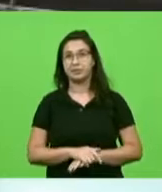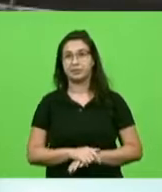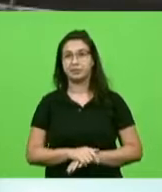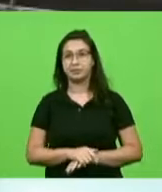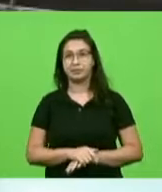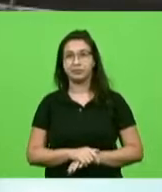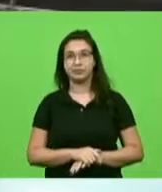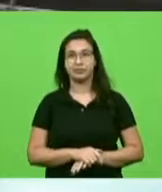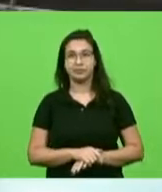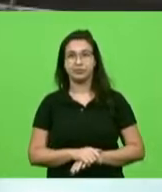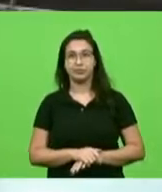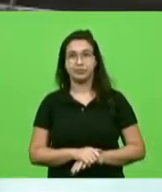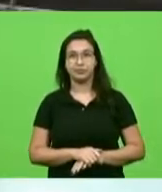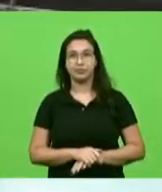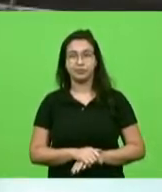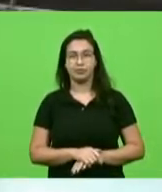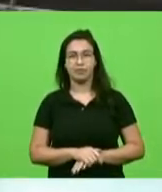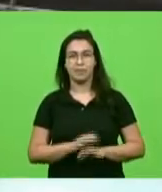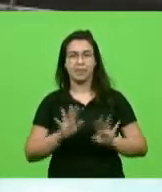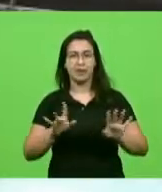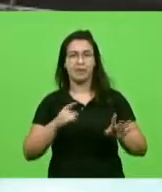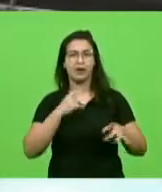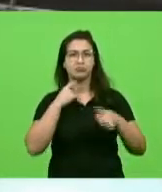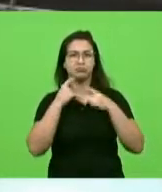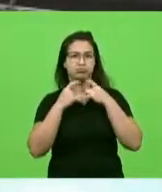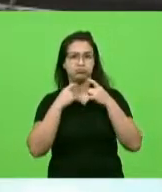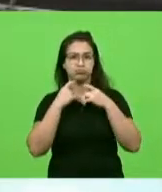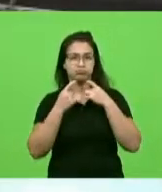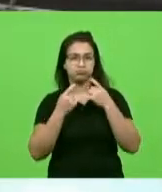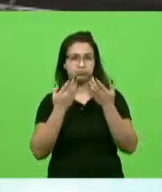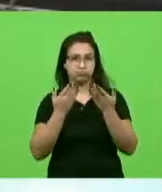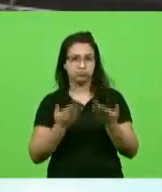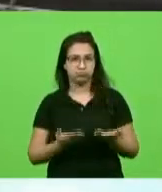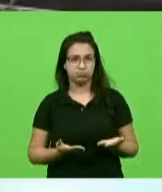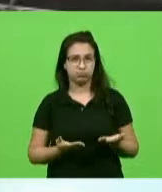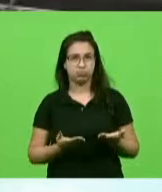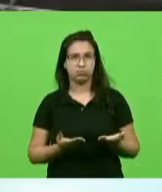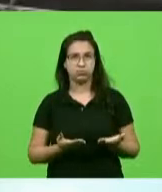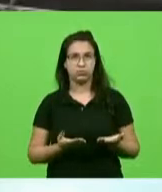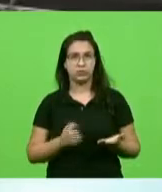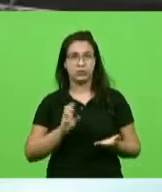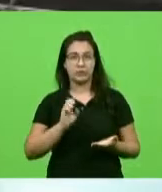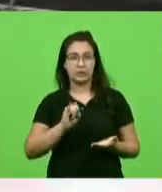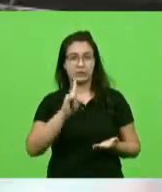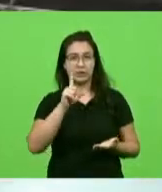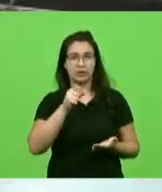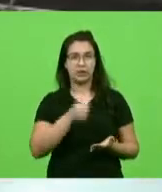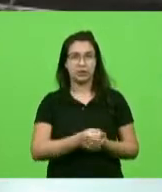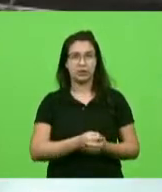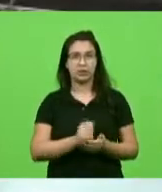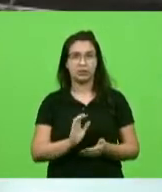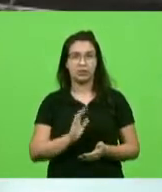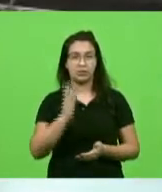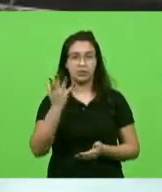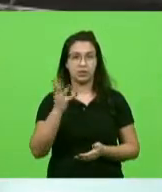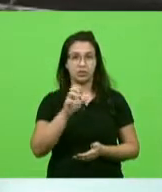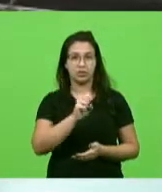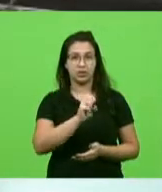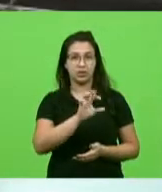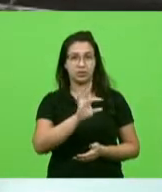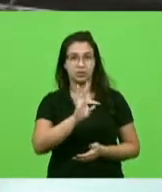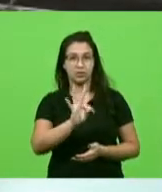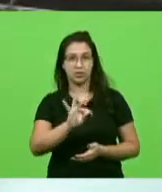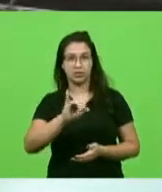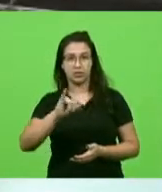Fica aqui uma dúvida. Caso a decisão que venha a ocorrer no STJ